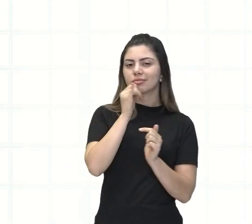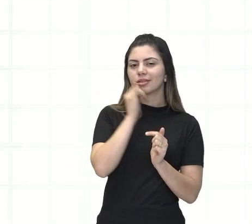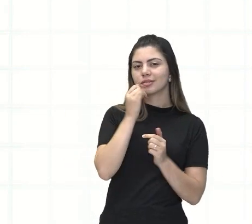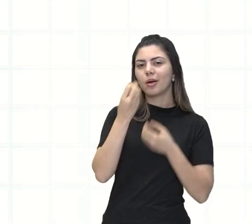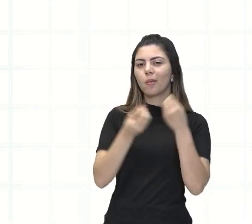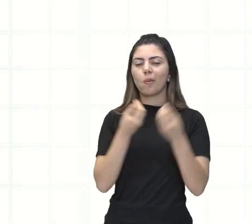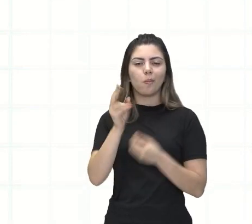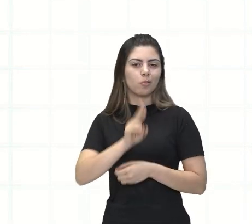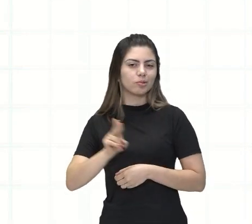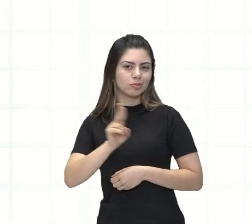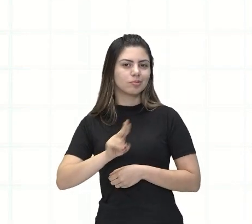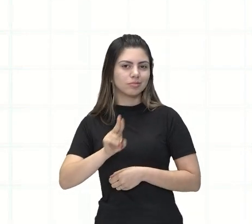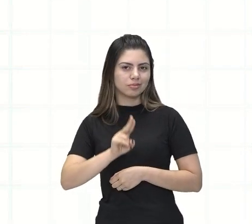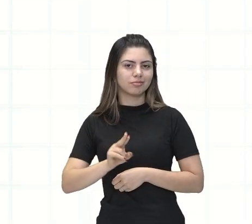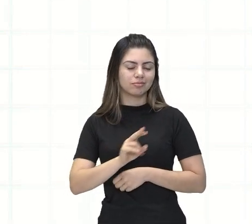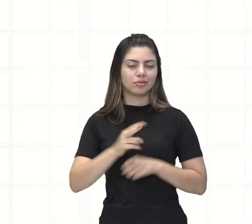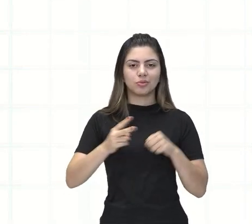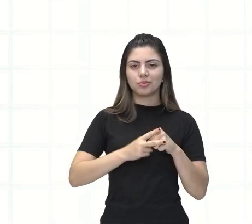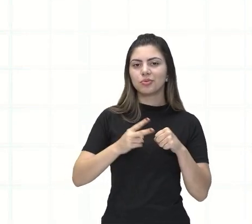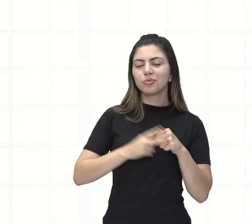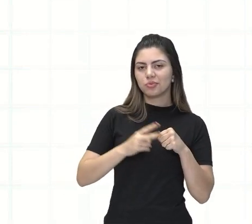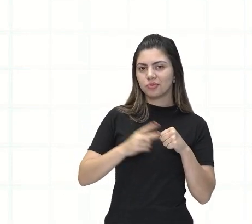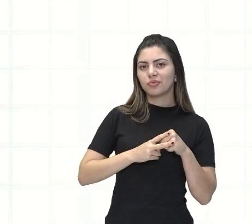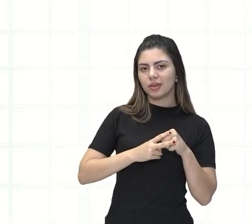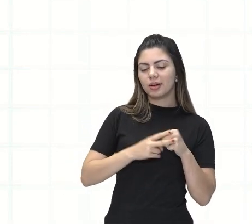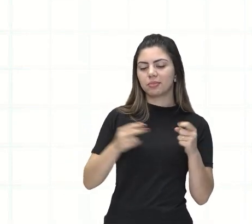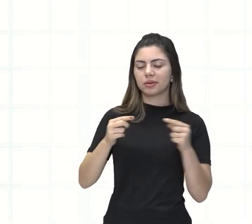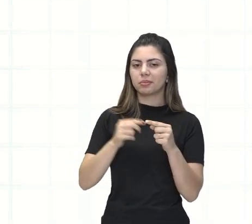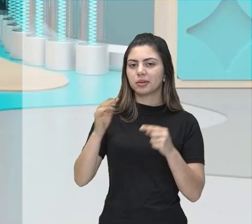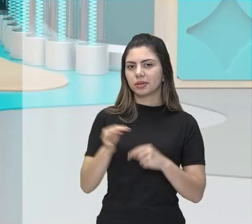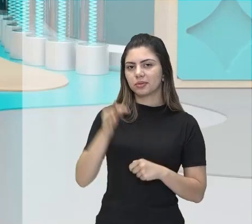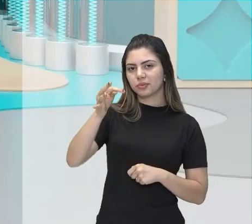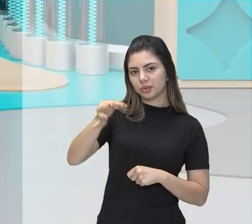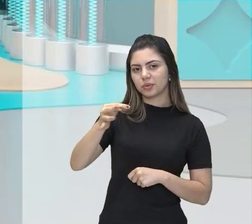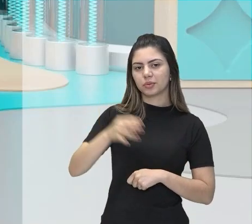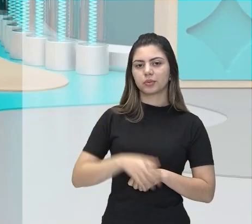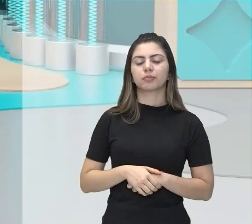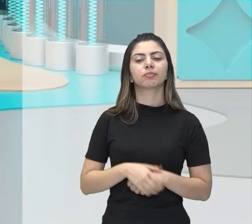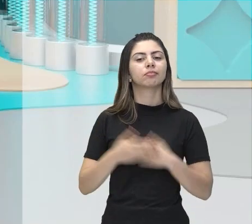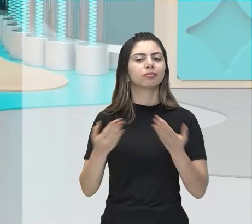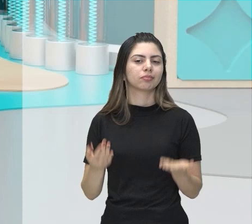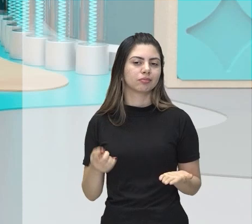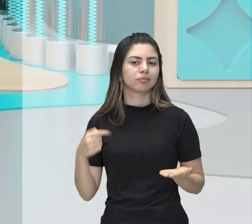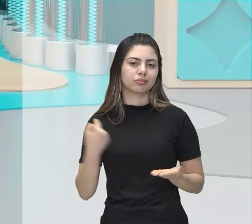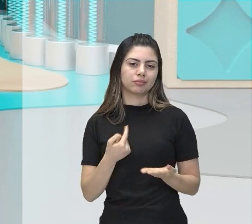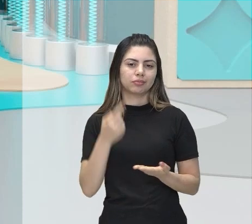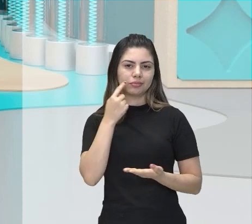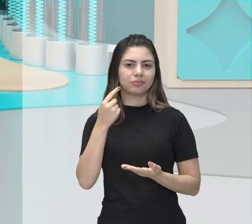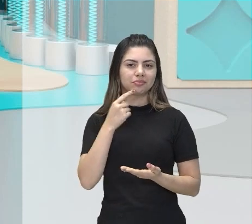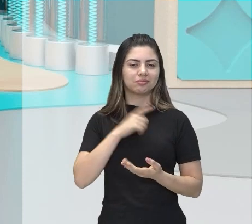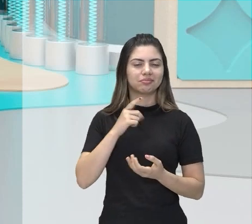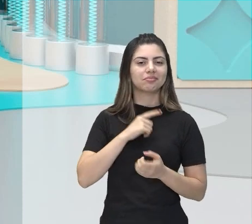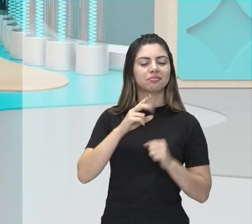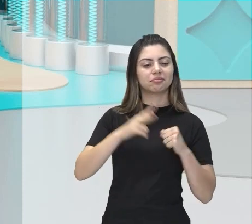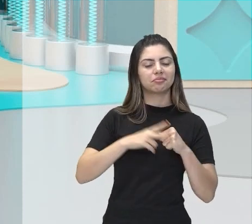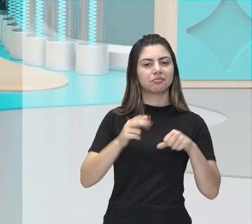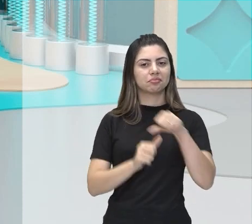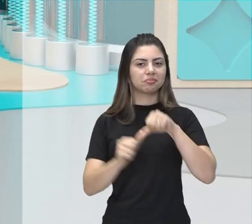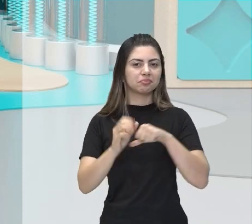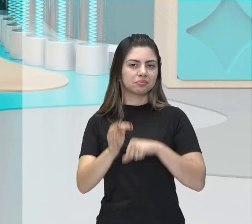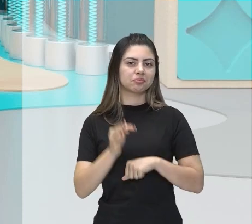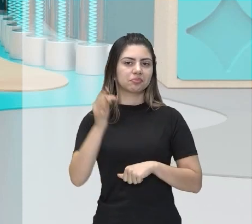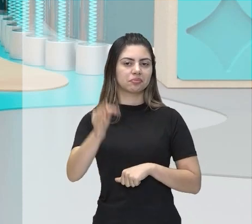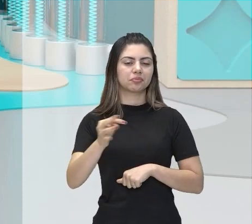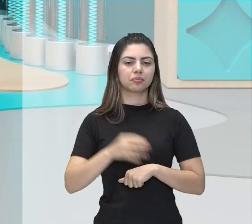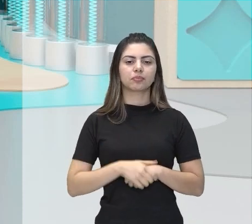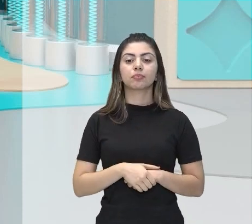uso do verbo auxiliar will, que, como nós já vimos, passa aí os verbos para o futuro. Então,